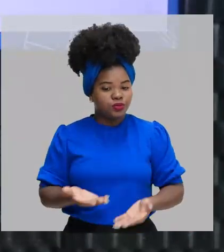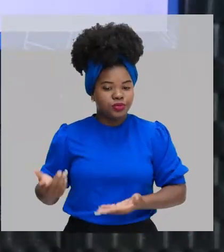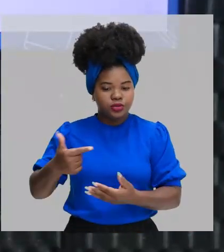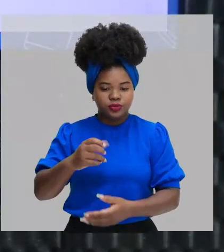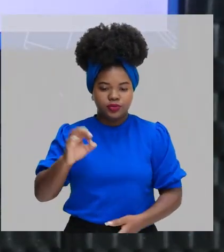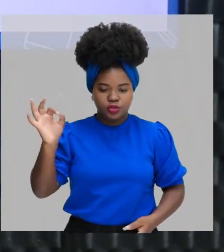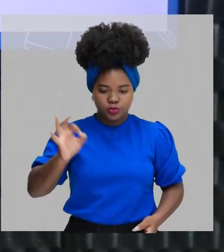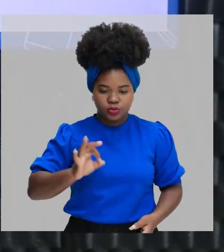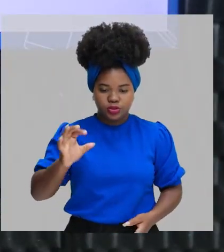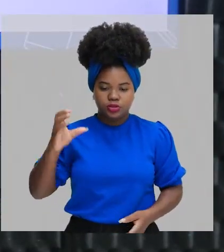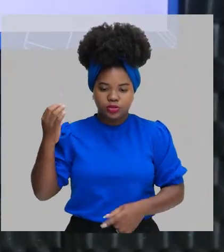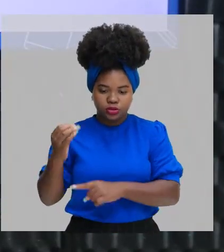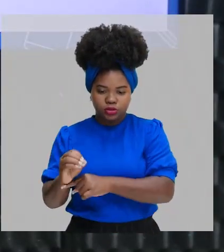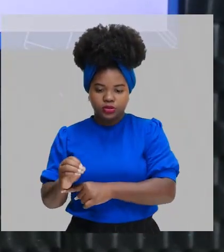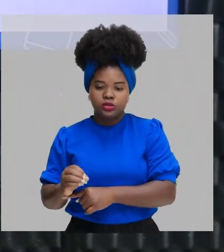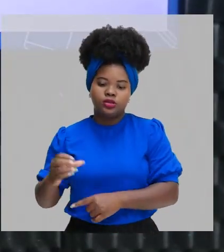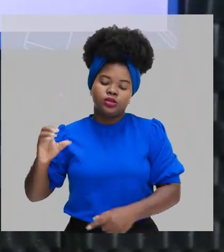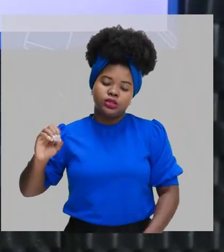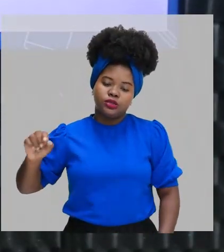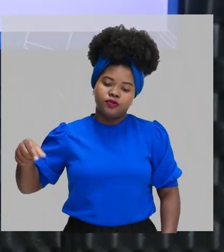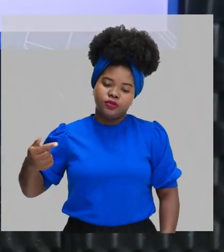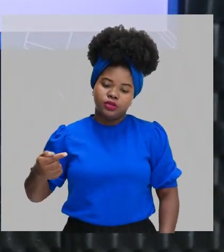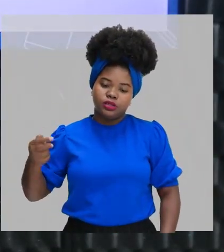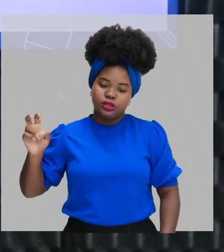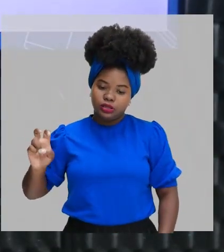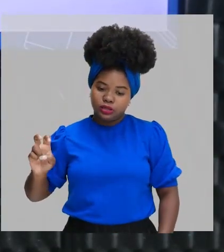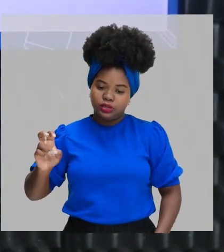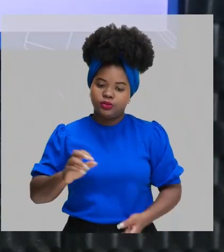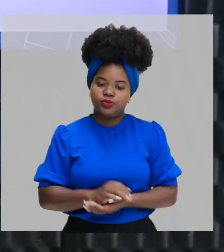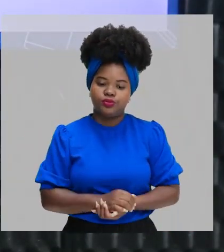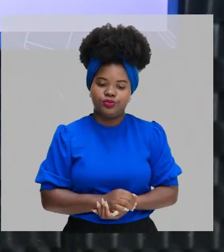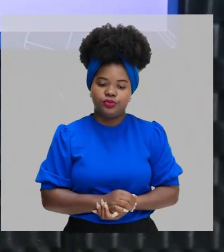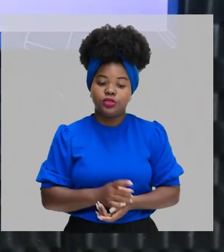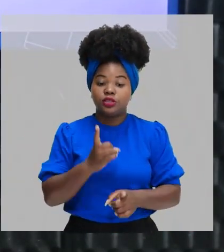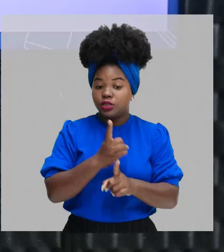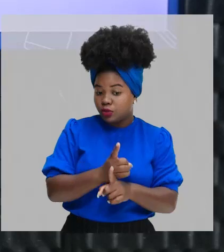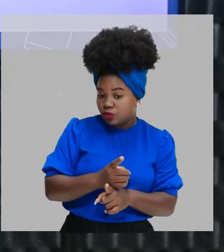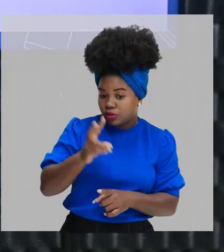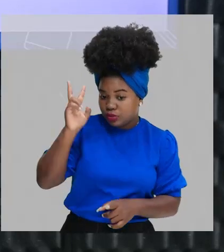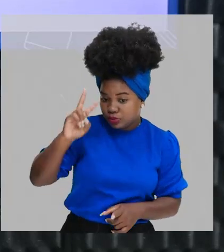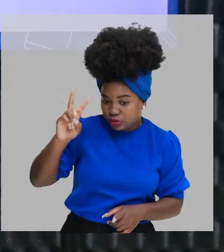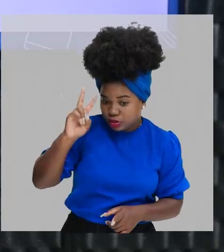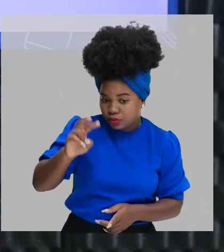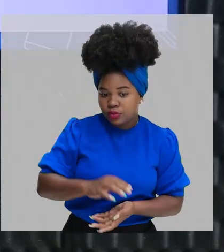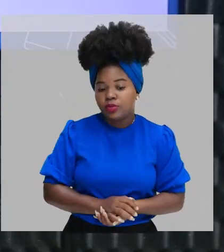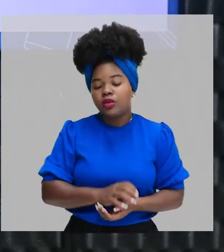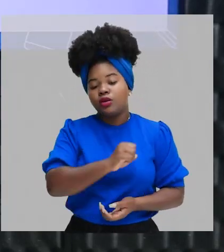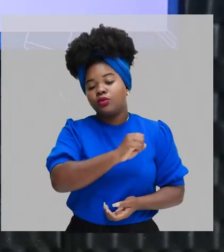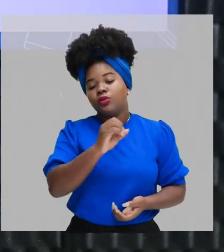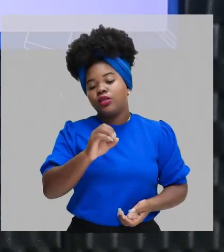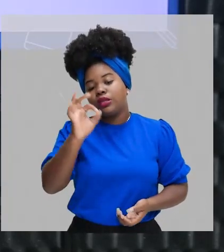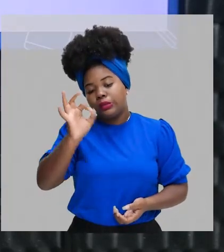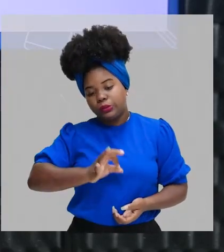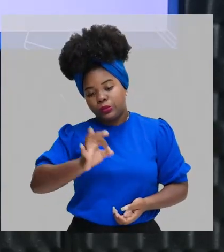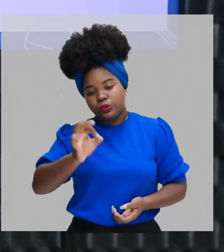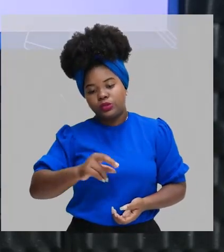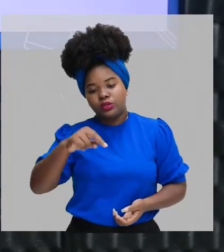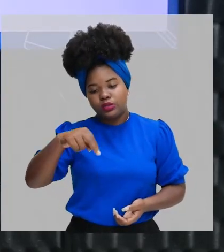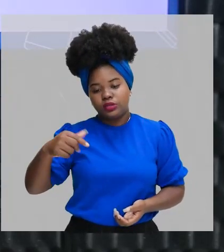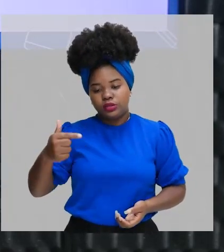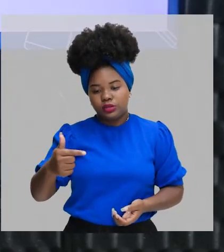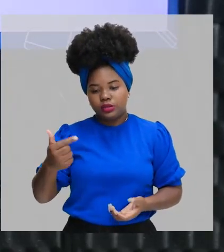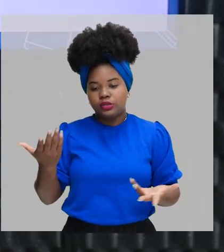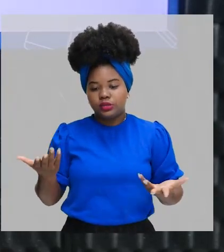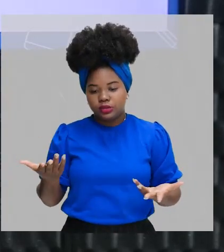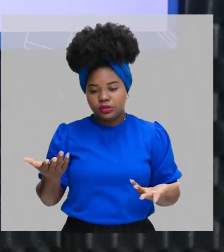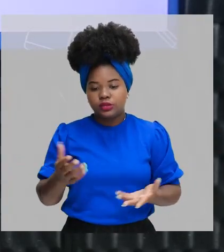20% de oxigênio corresponde a esse 0,275, que nós encontramos inicialmente. 80% vai corresponder a